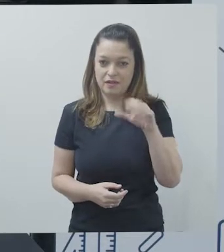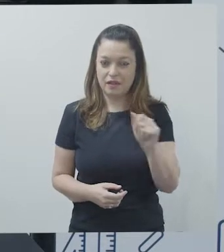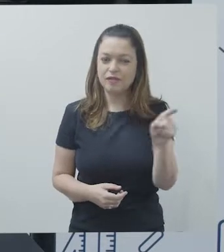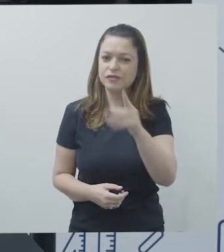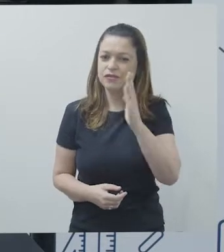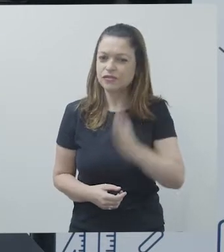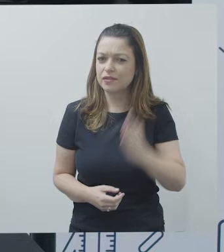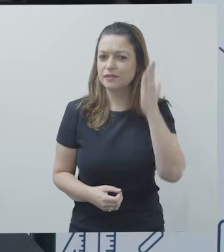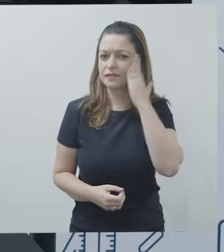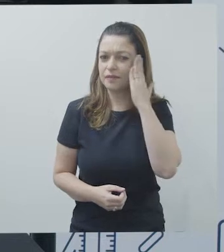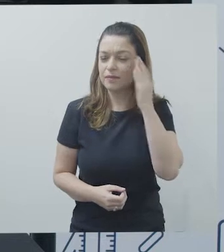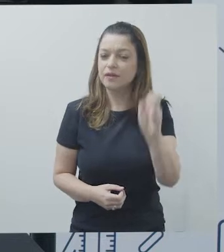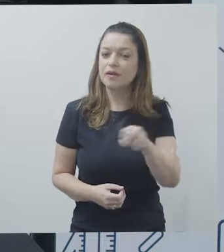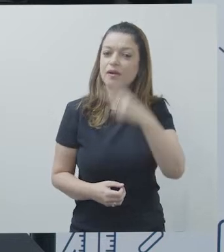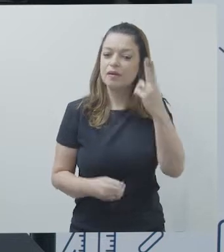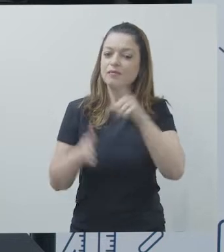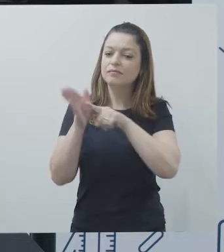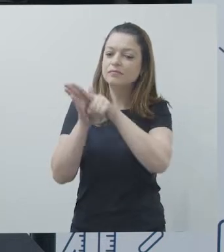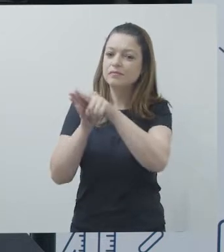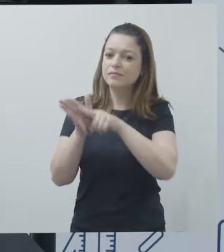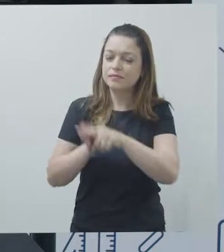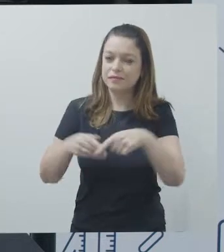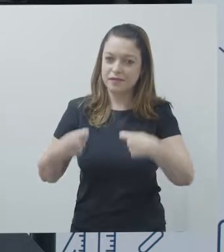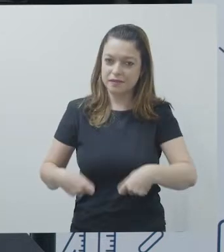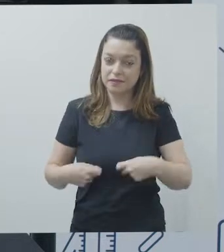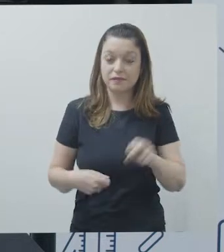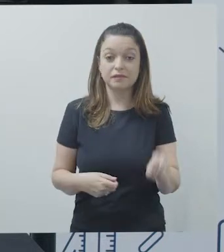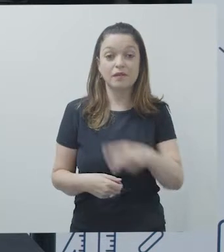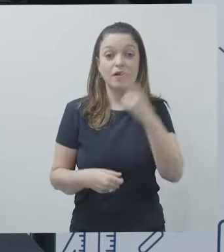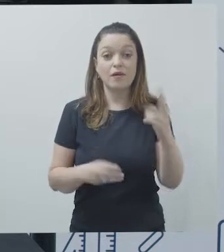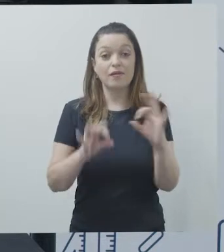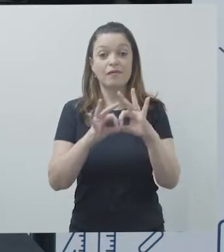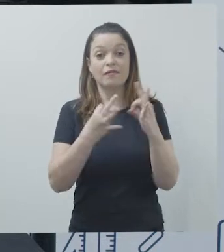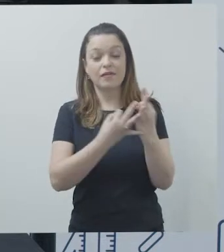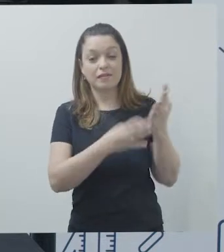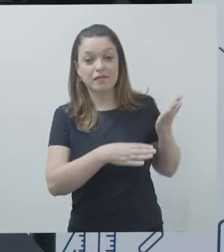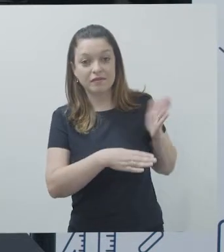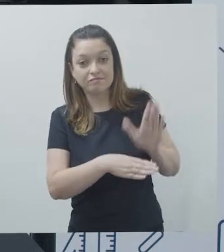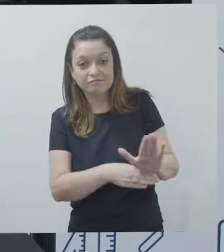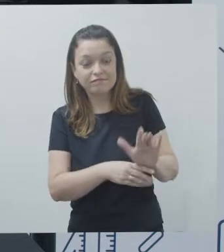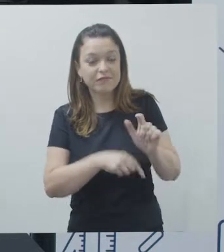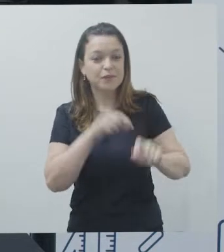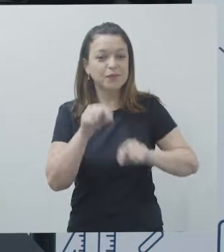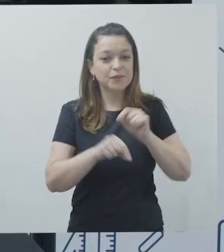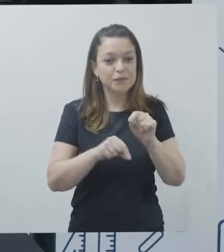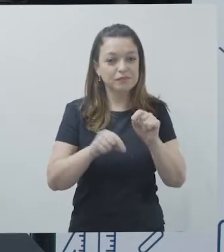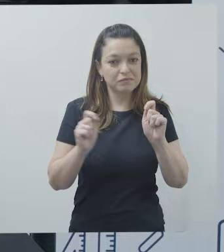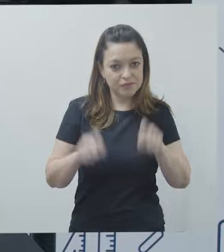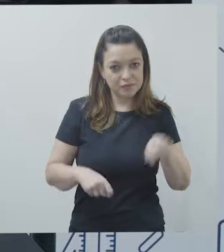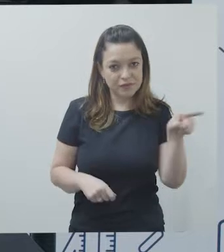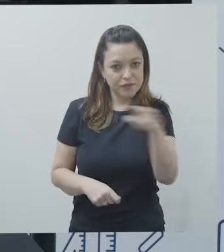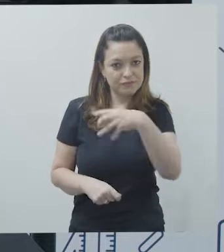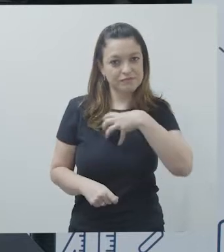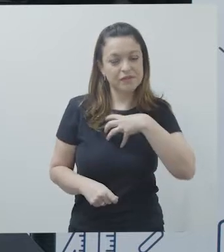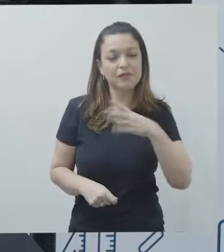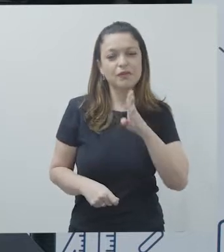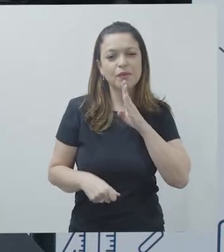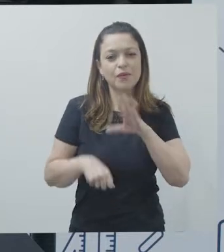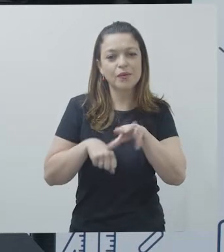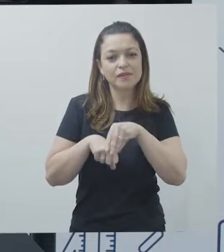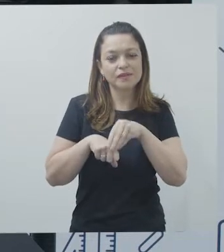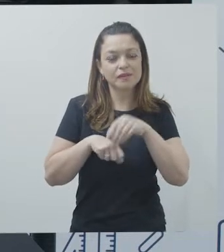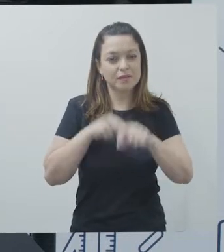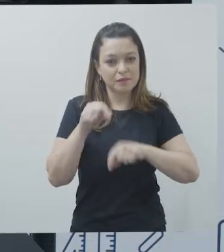você precisou pesquisar? Pediu ajuda de alguém para fazer isso? Ou você fez conforme os seus conhecimentos? Será